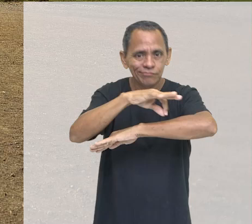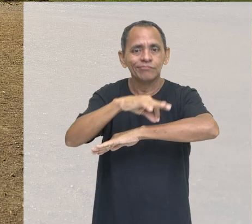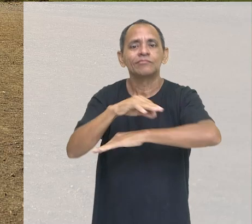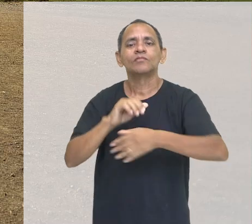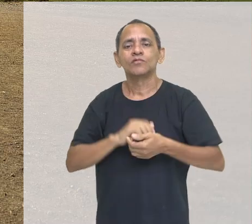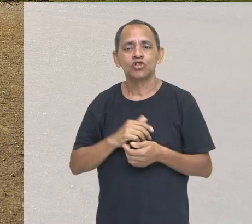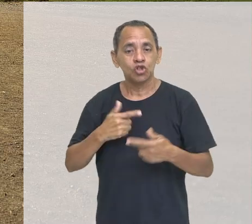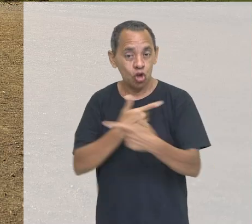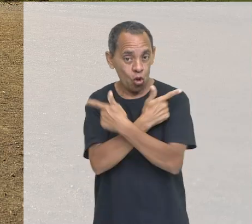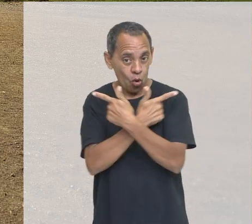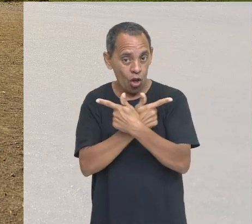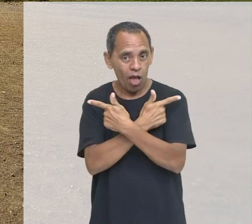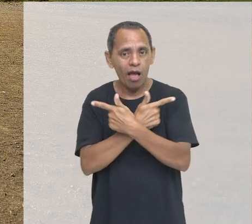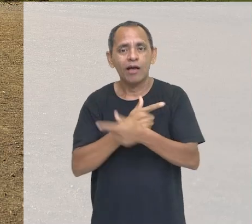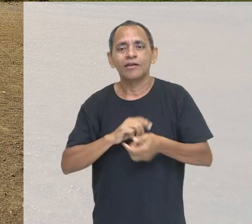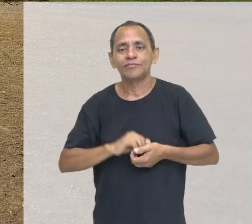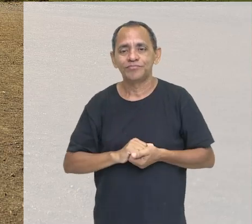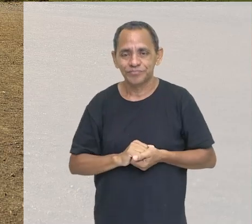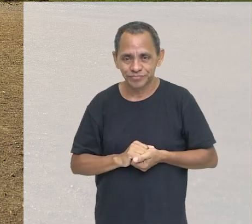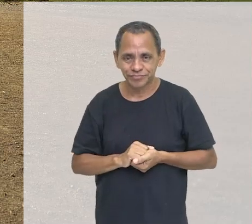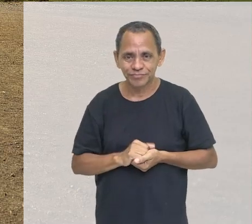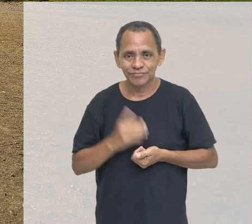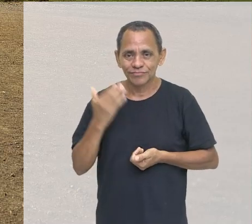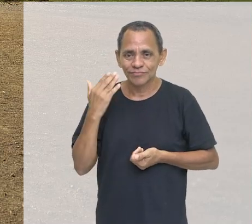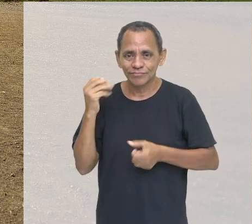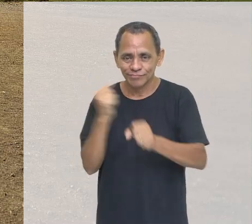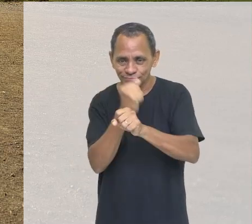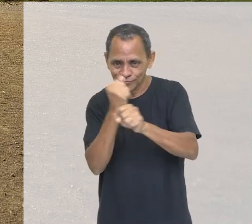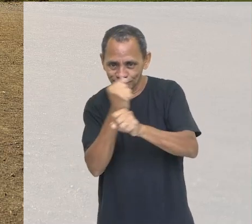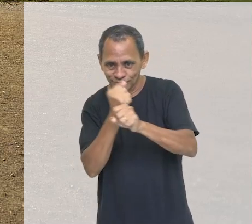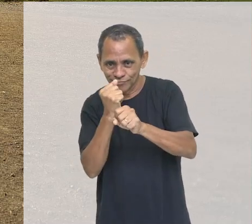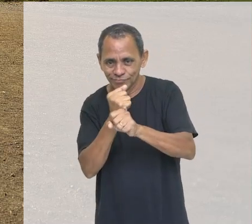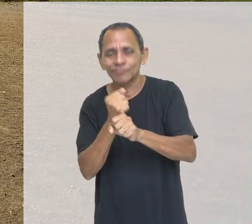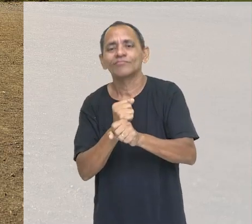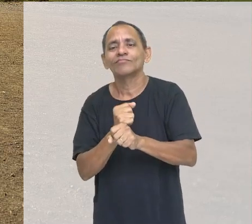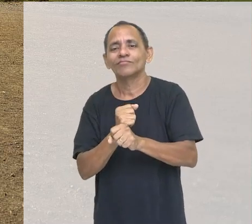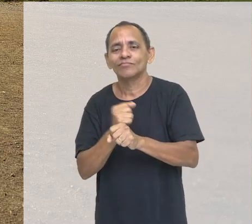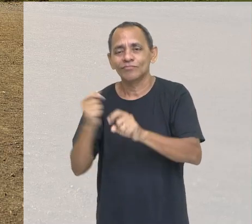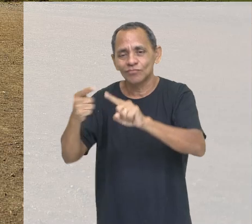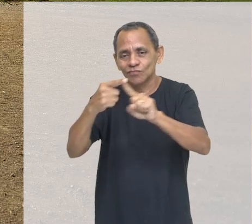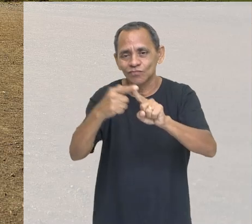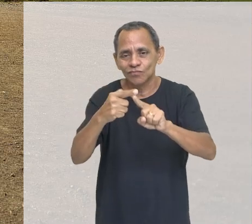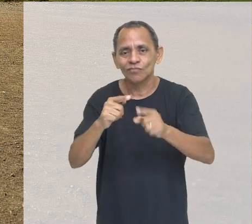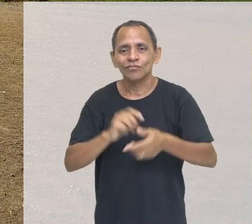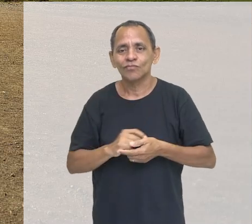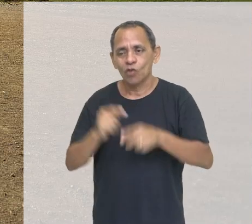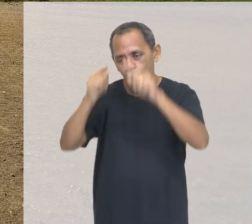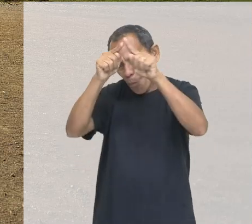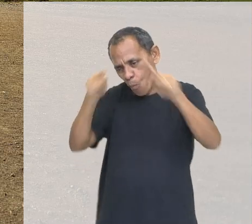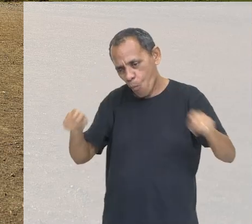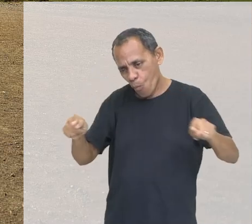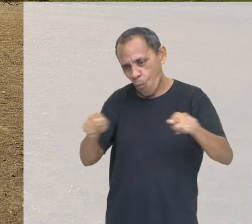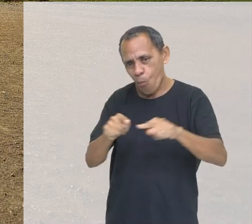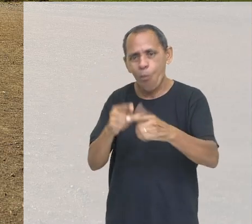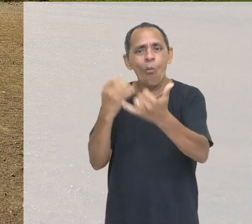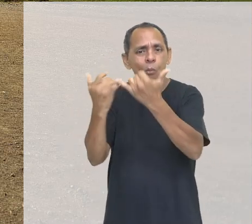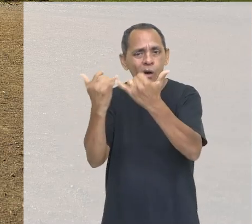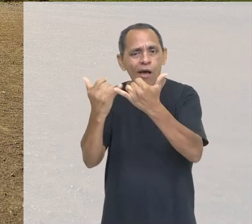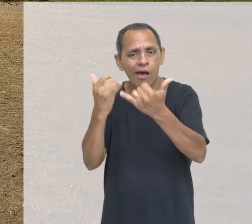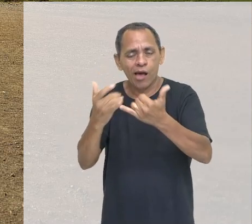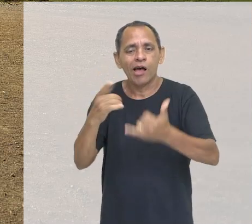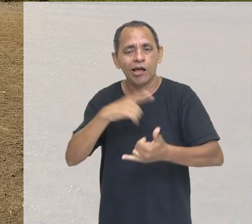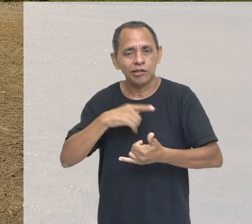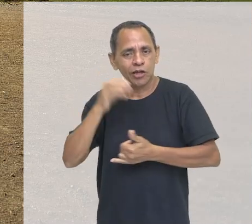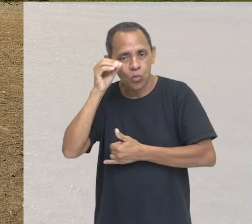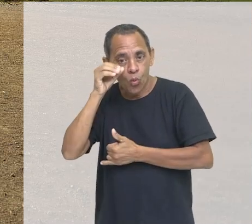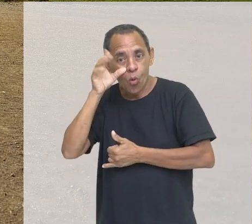né? Essa construção de formato piramidal que apresenta inclusive